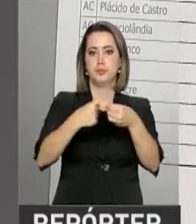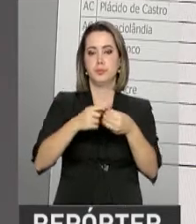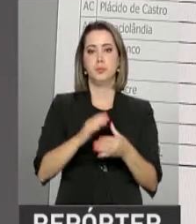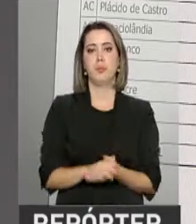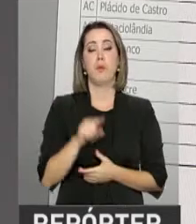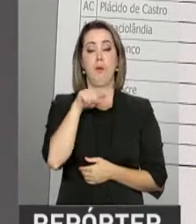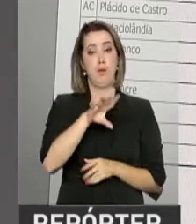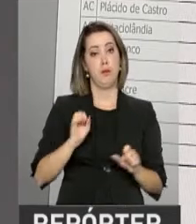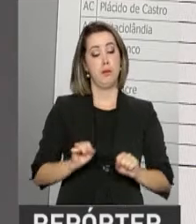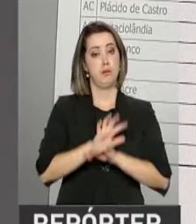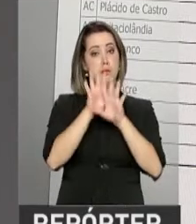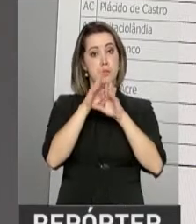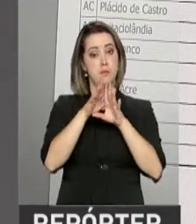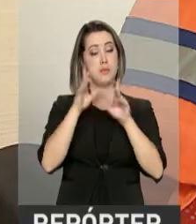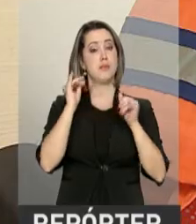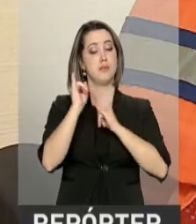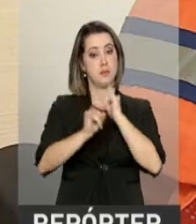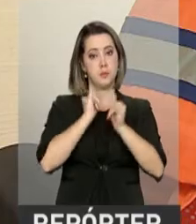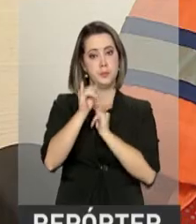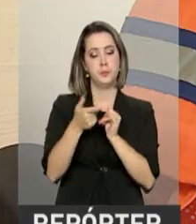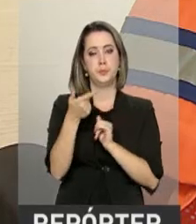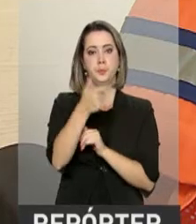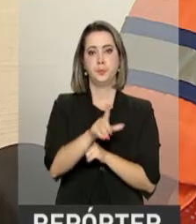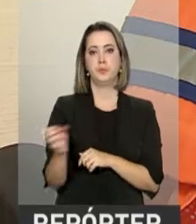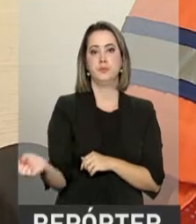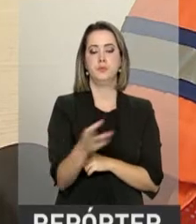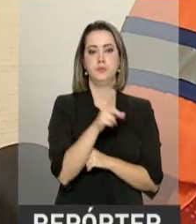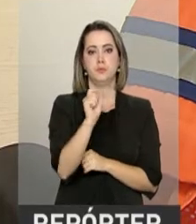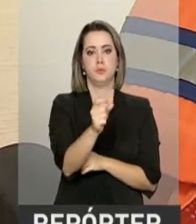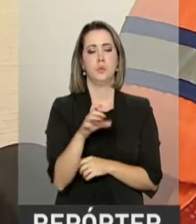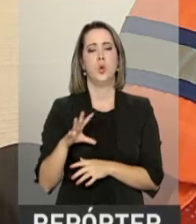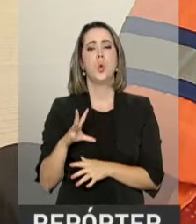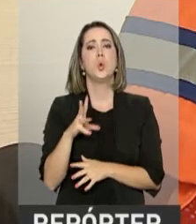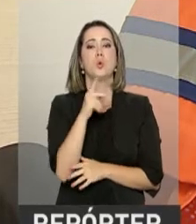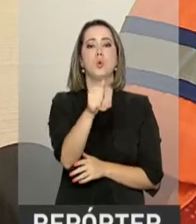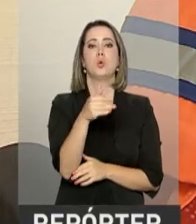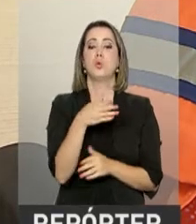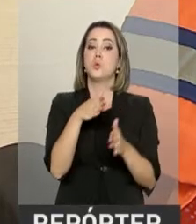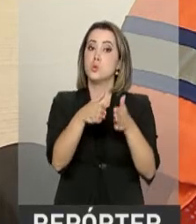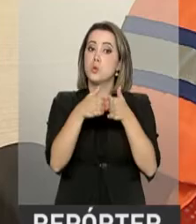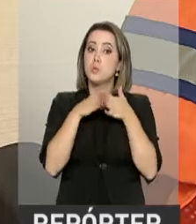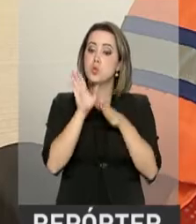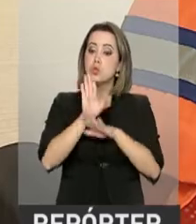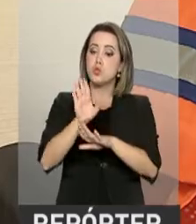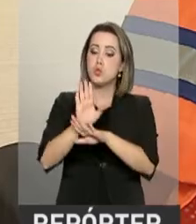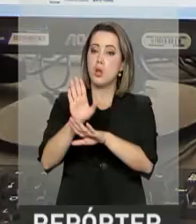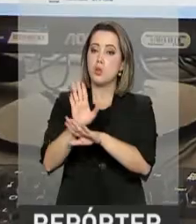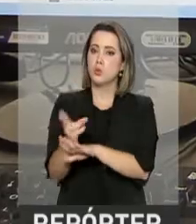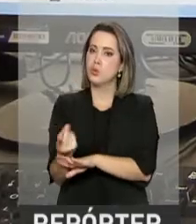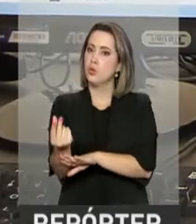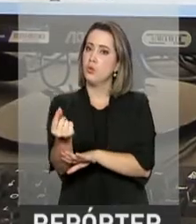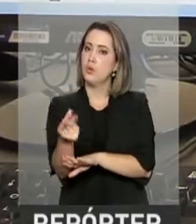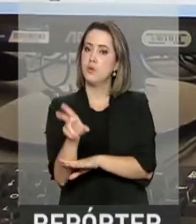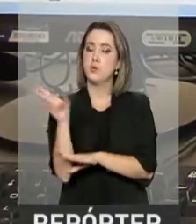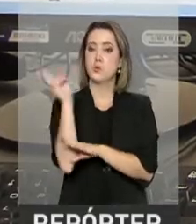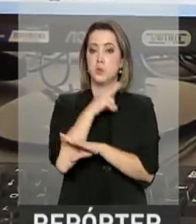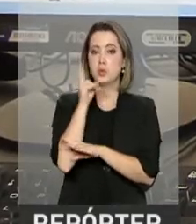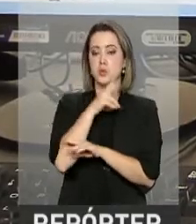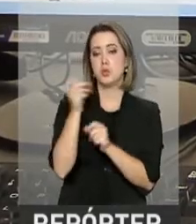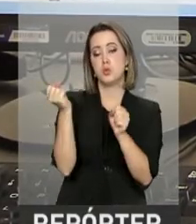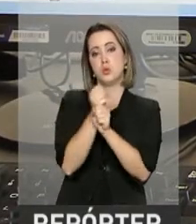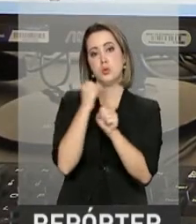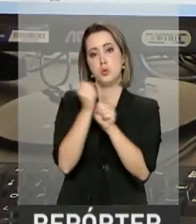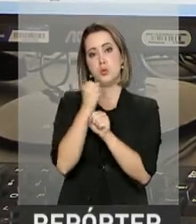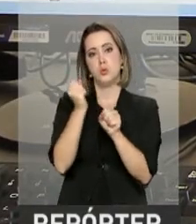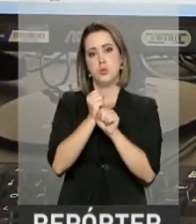além da transparência nas informações outra novidade do sistema que todos os pedidos de ajuda financeira de emergência e de reconstrução de uma